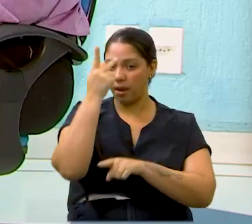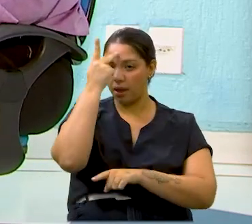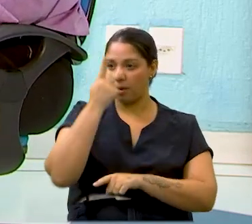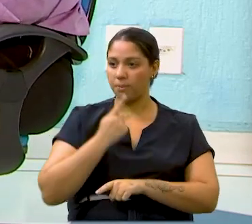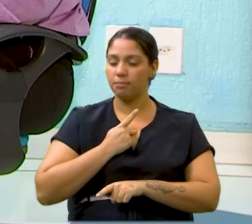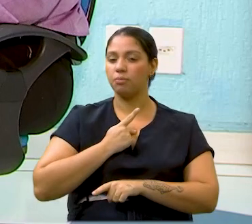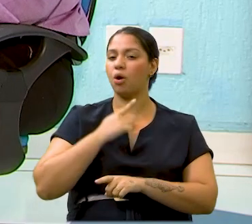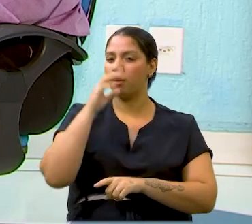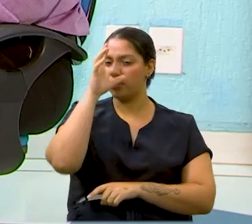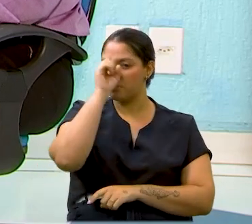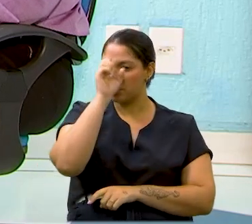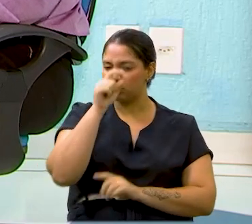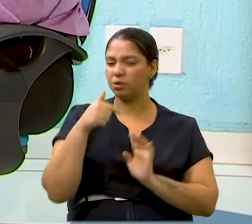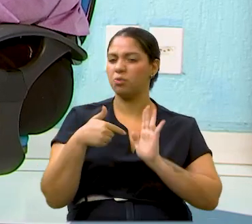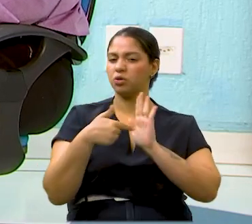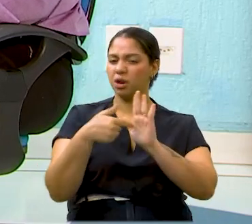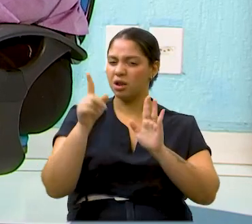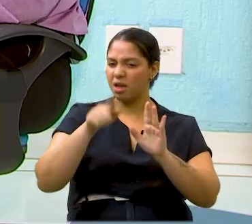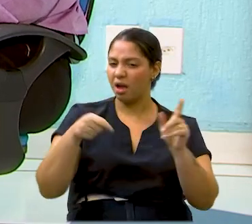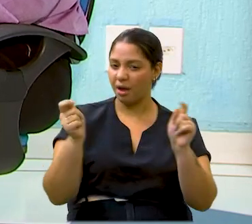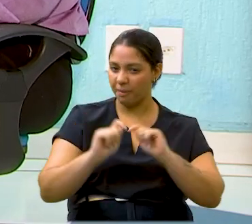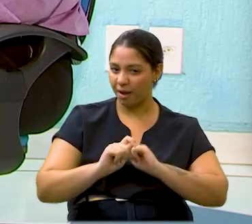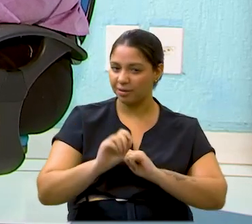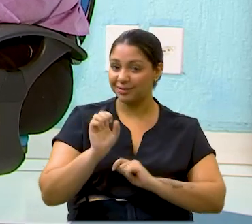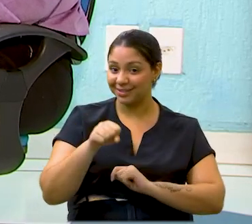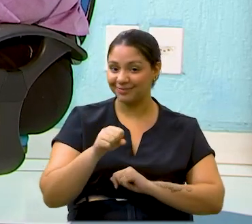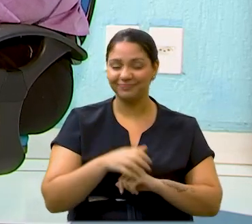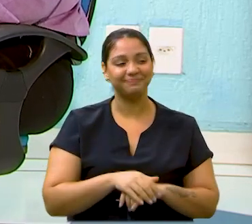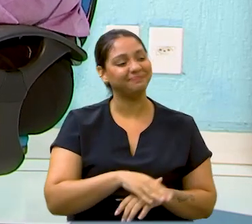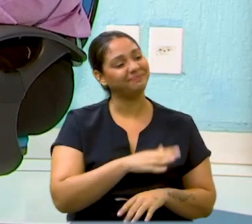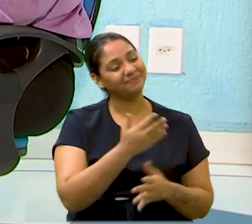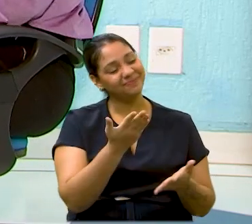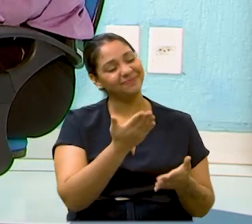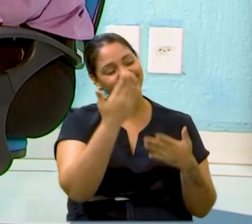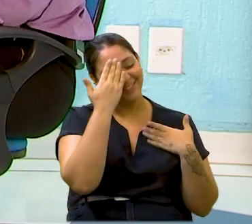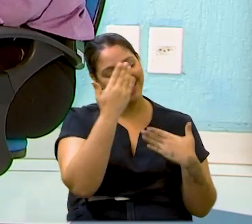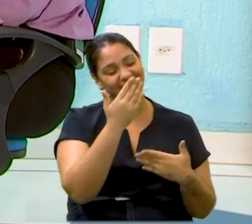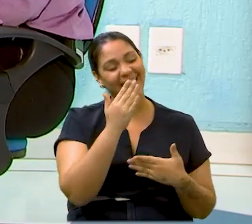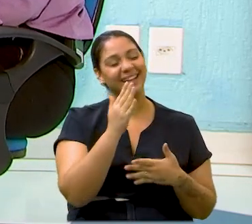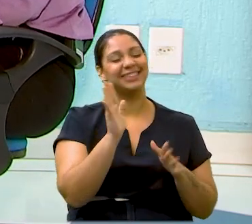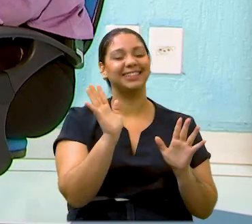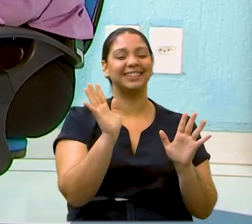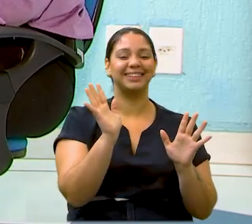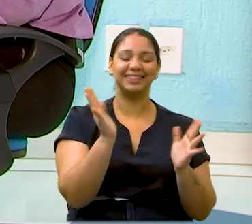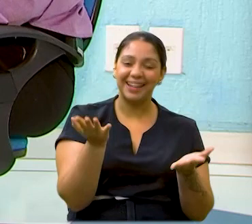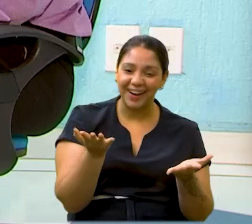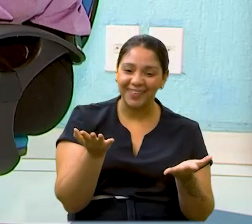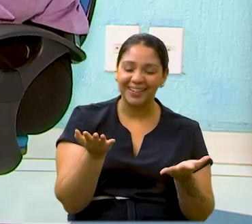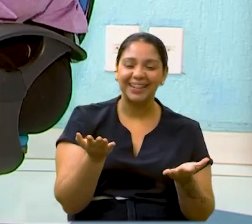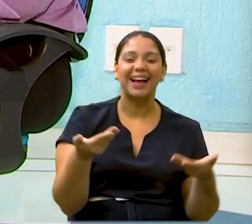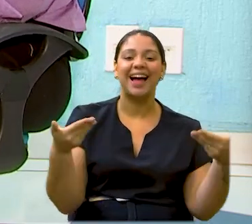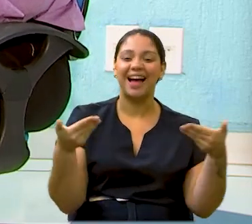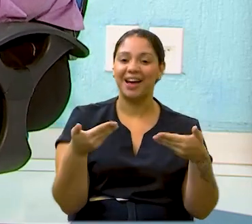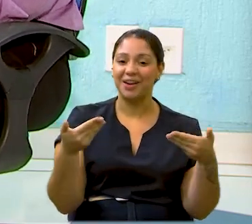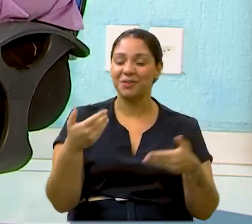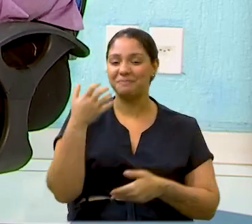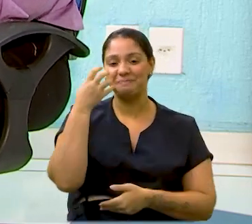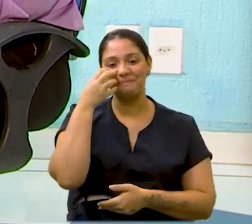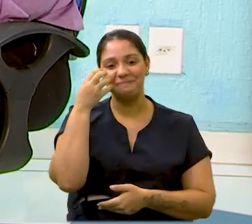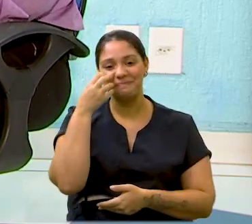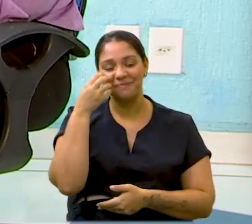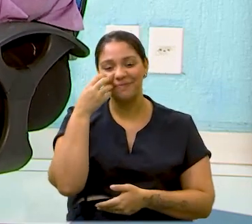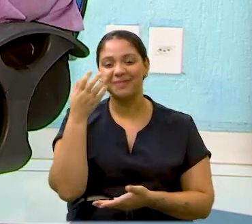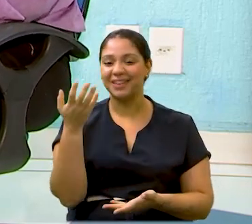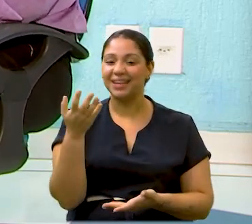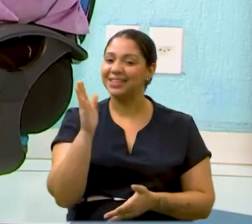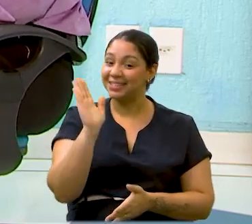autodidatismo, mostrar para ela que ela é capaz. Sim? Obrigado, Yara. Eu que agradeço, viu? Bom, é isso aí, pessoal. Eu sou